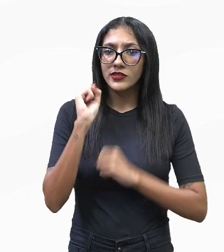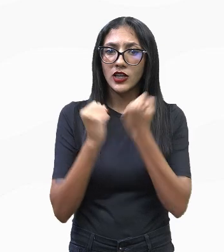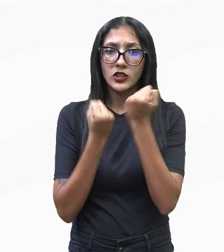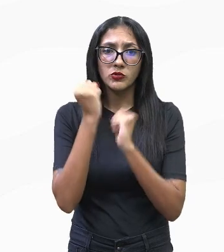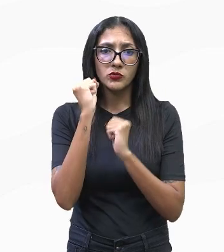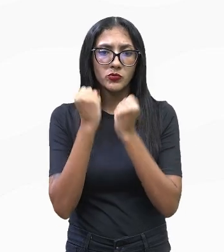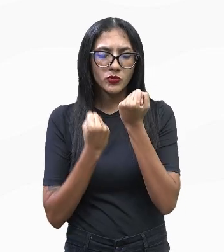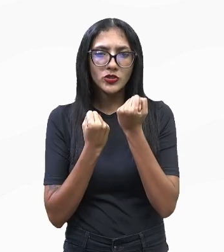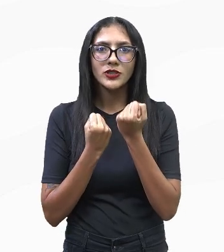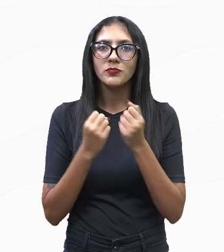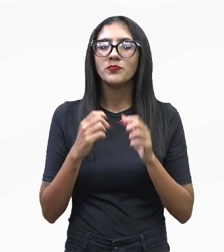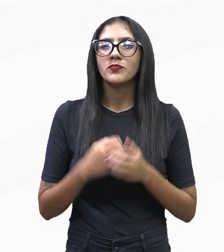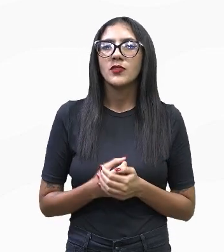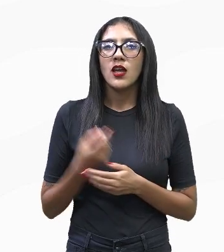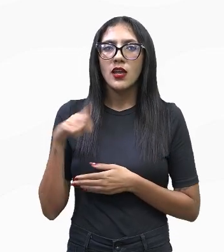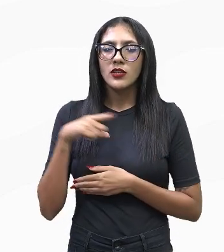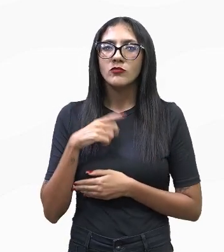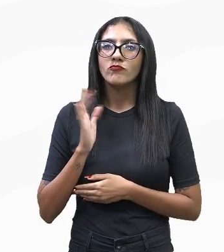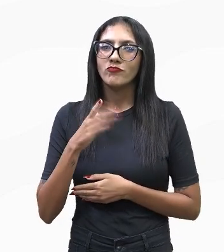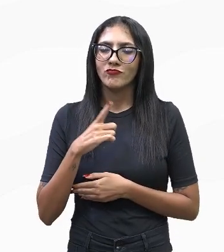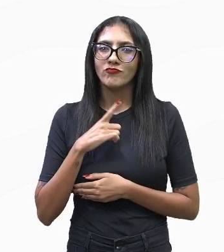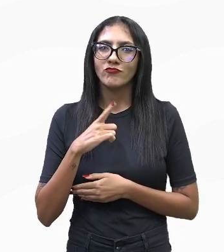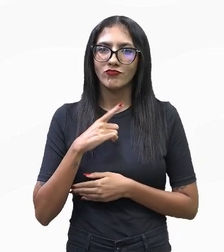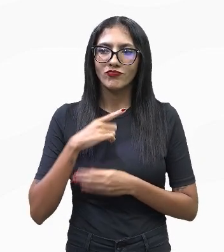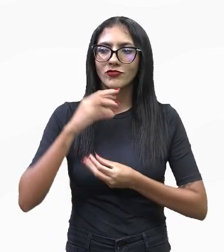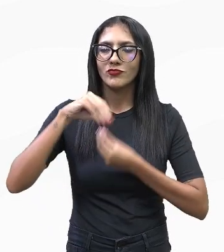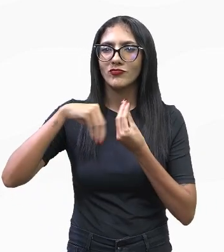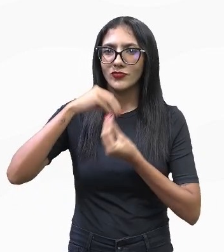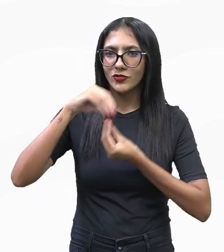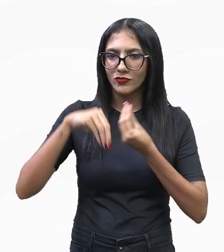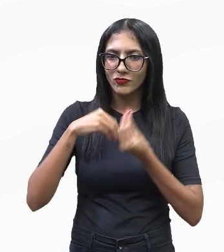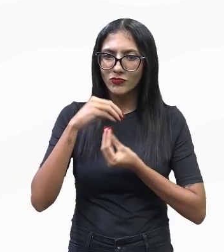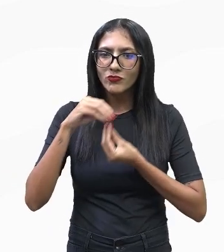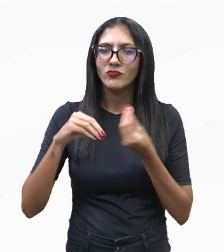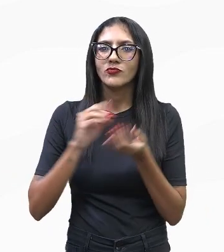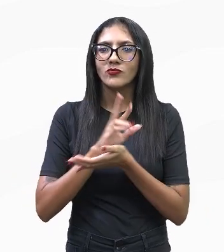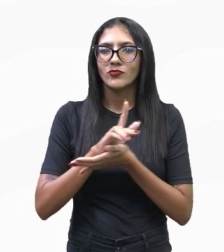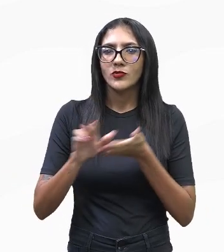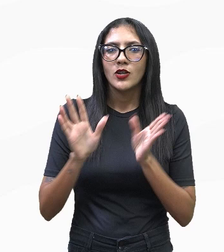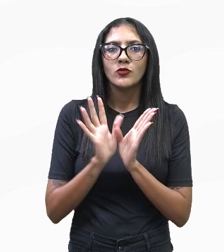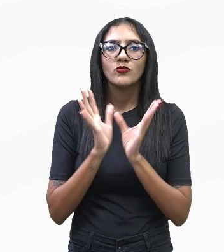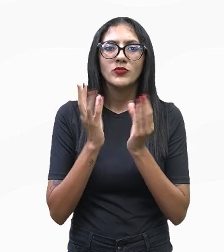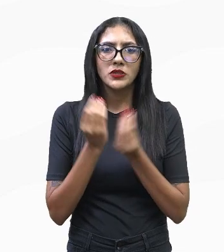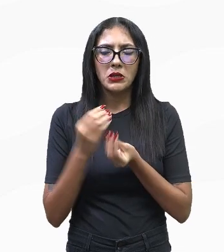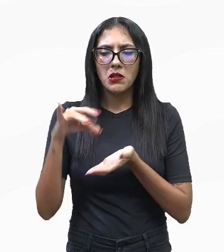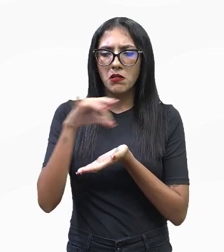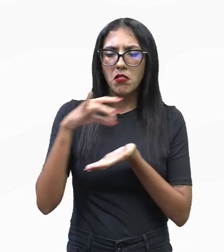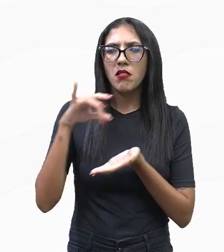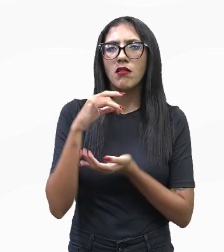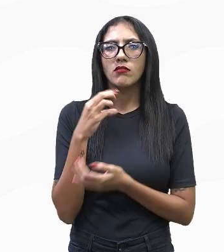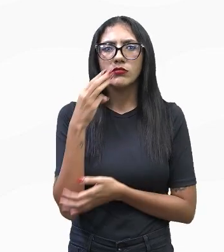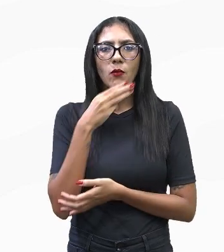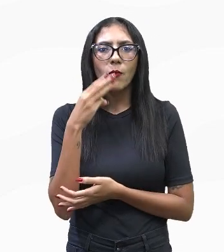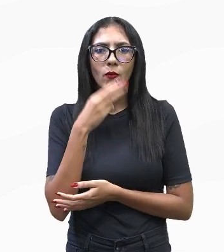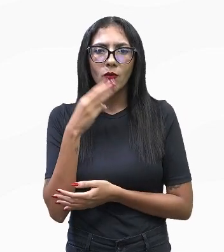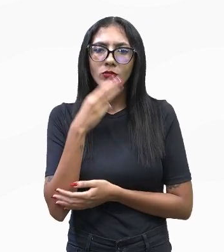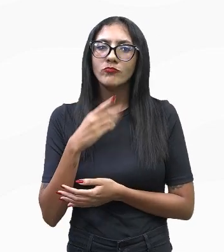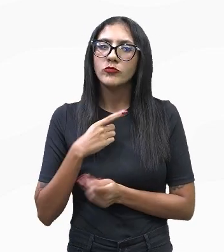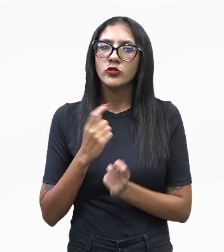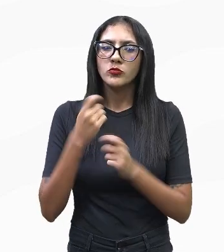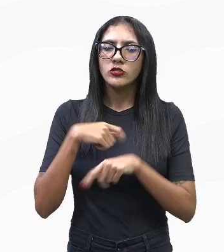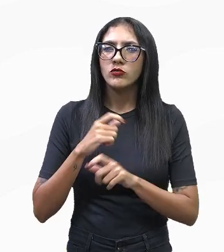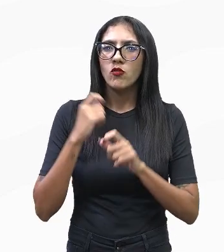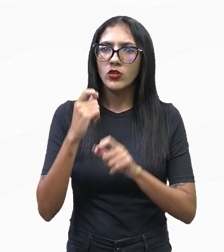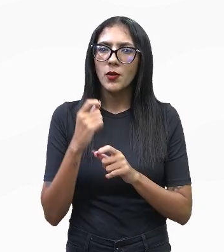processados, né, já têm um pouco mais da ação da indústria de alimentos, onde eles adicionam sal, açúcar, para poder